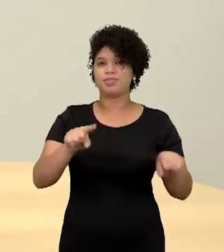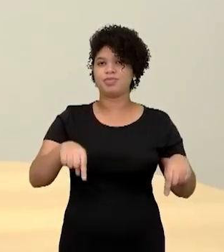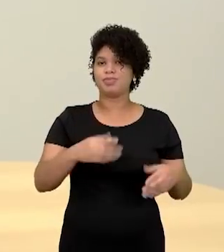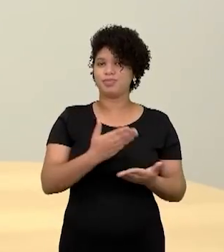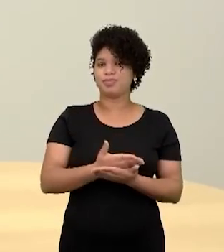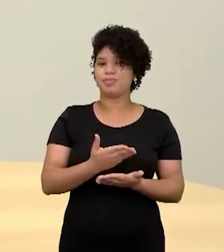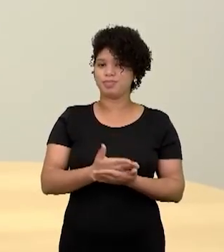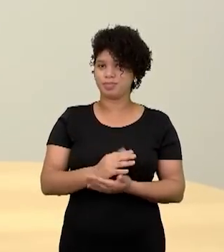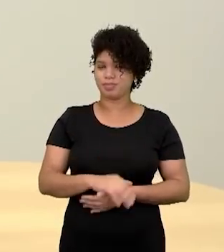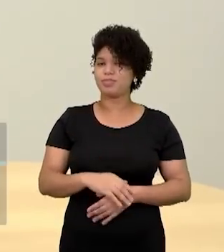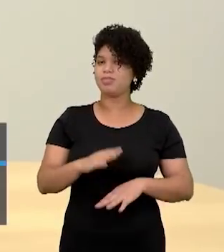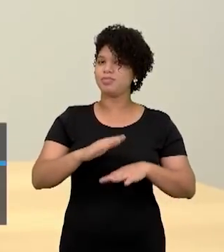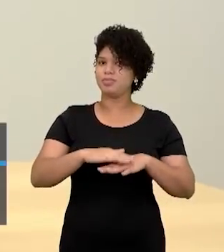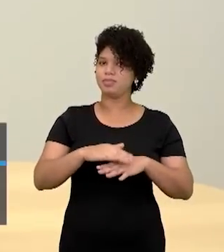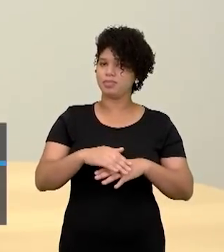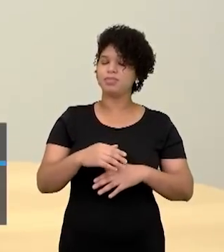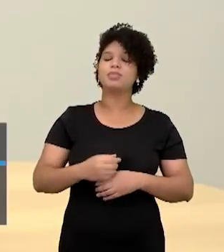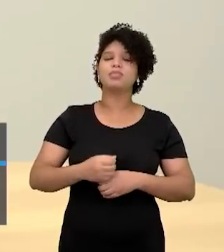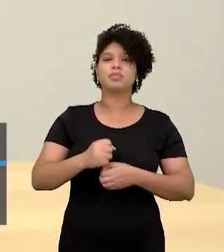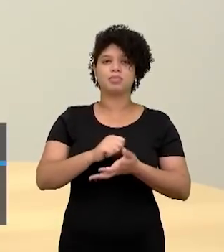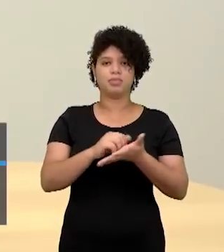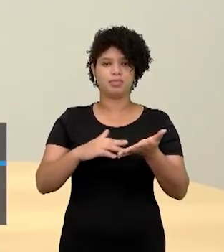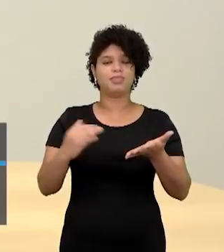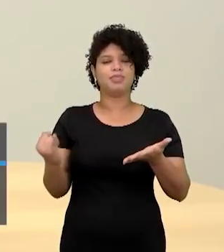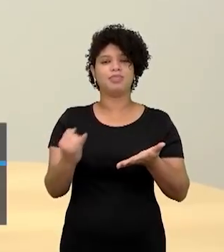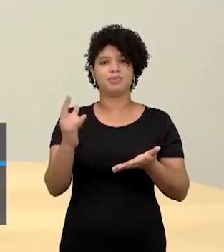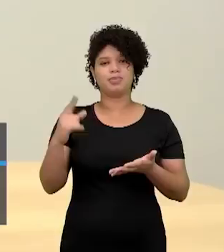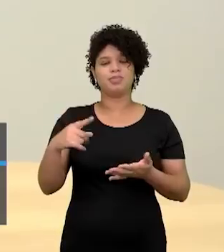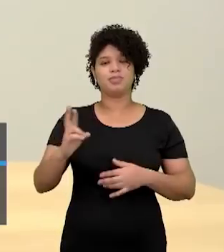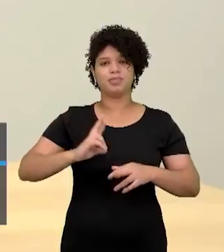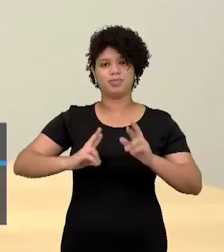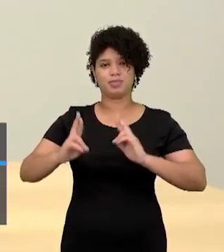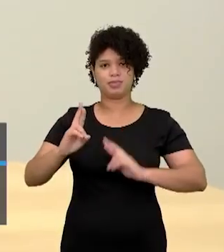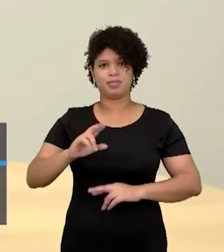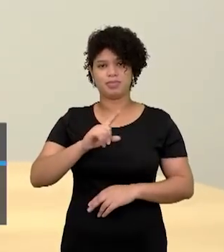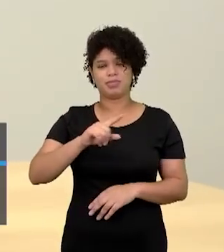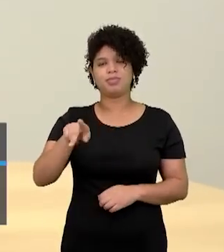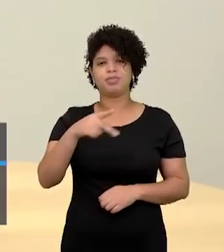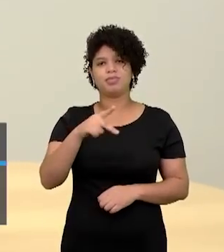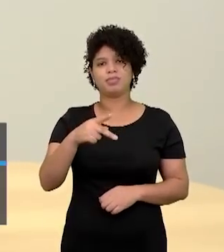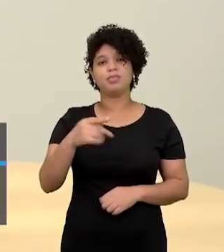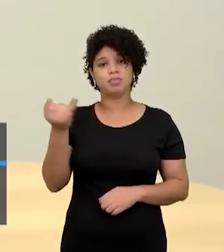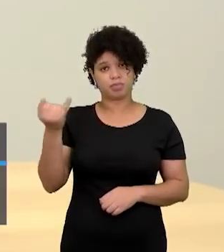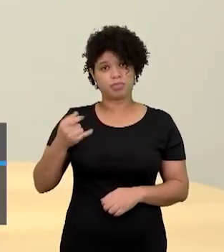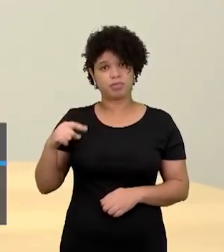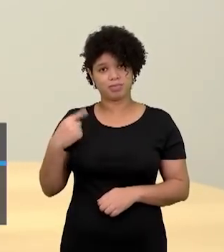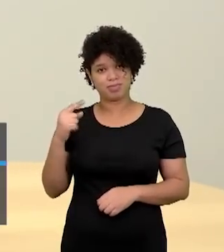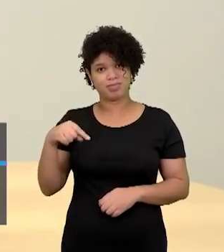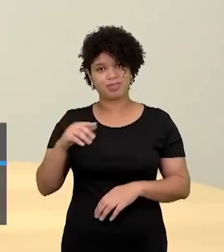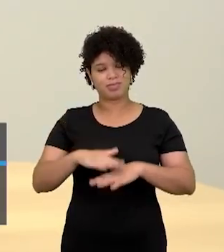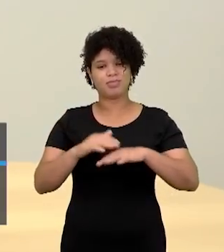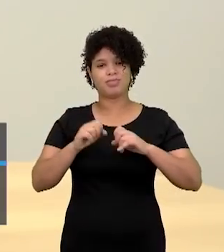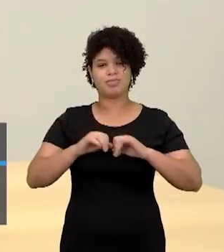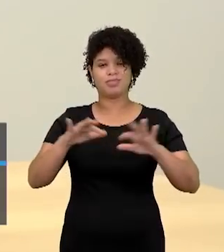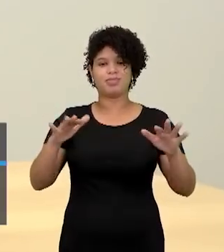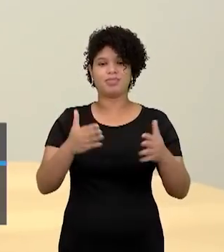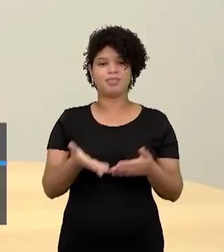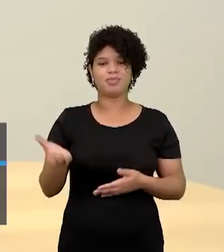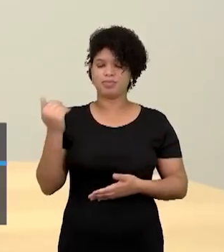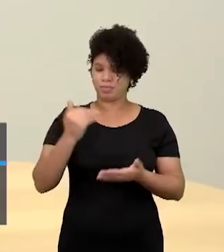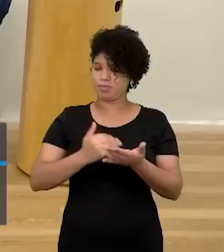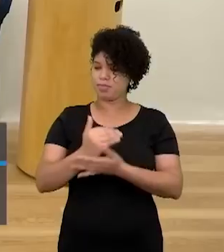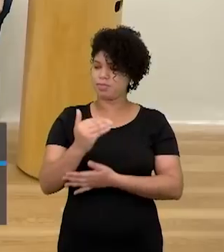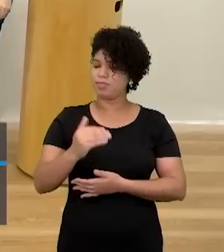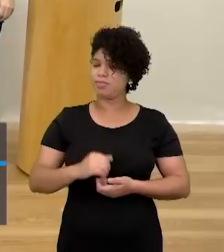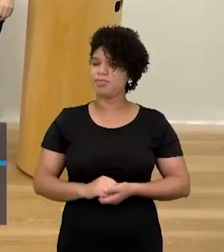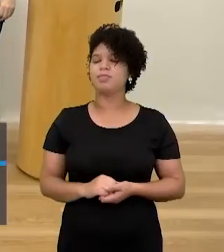esperando. Faça as atividades, manda as respostas. E vocês, professores, repassem aqui pra gente poder divulgar. Vamos começar,